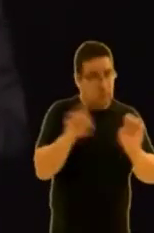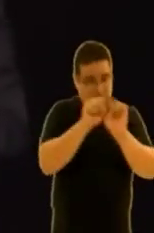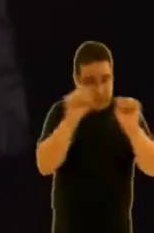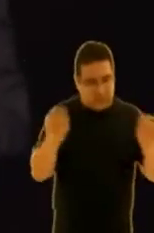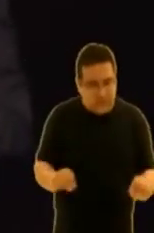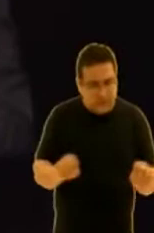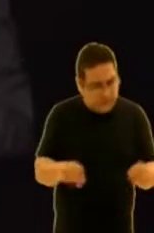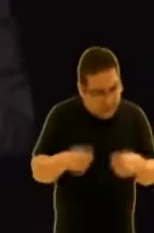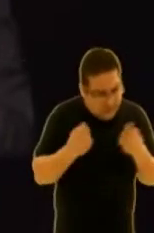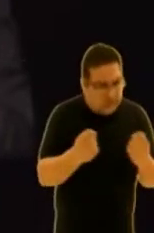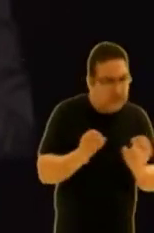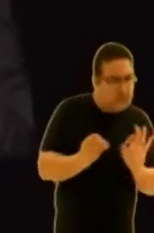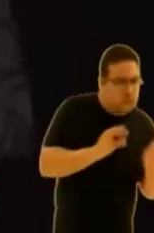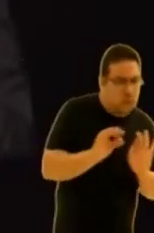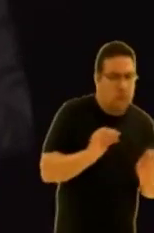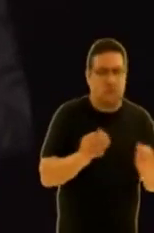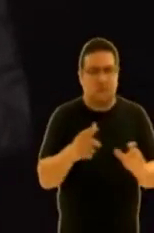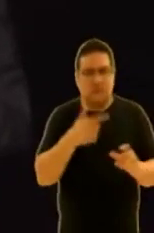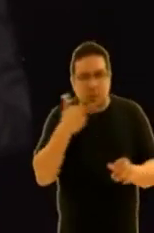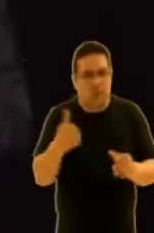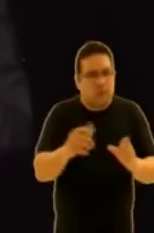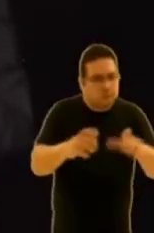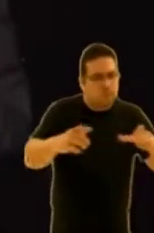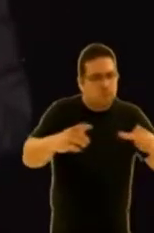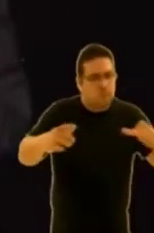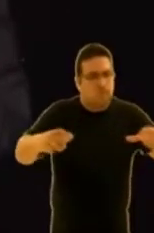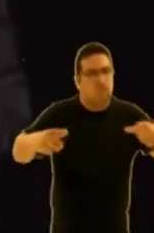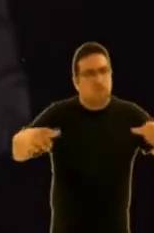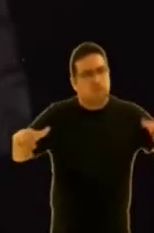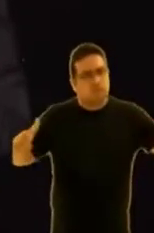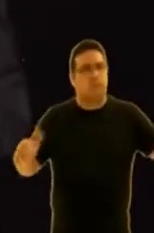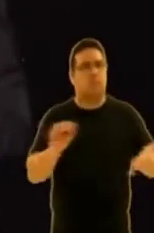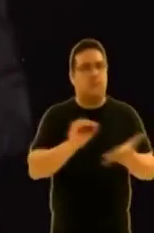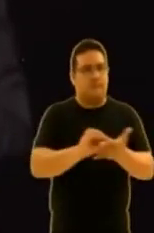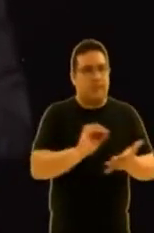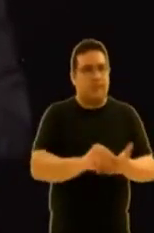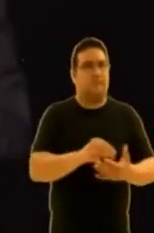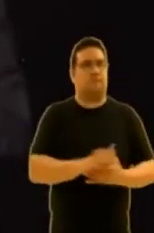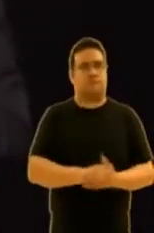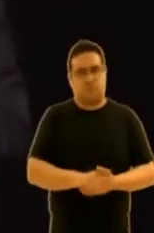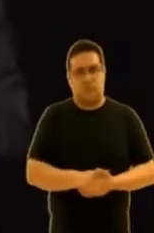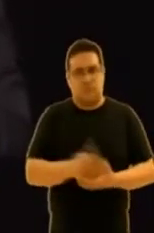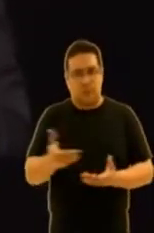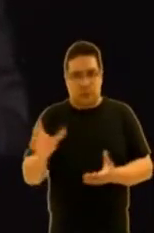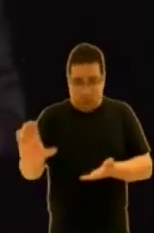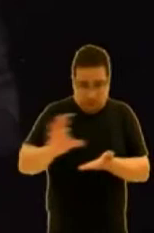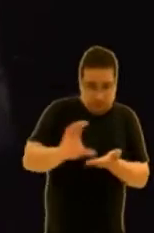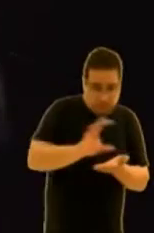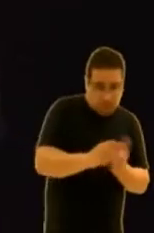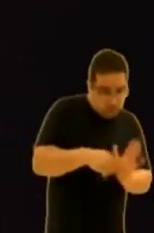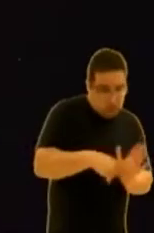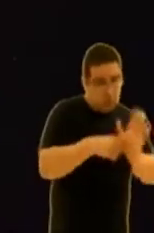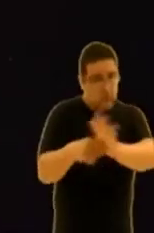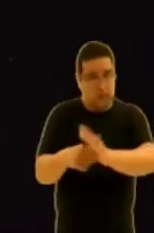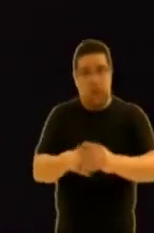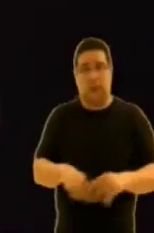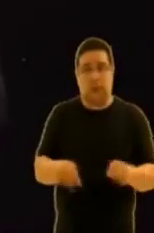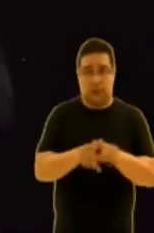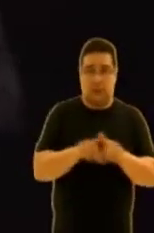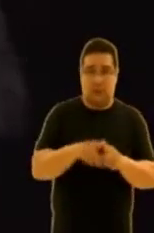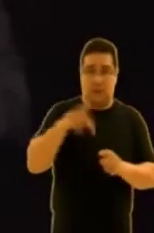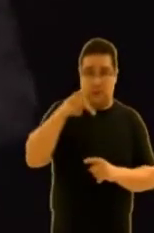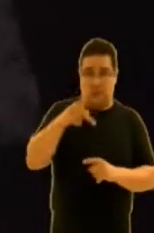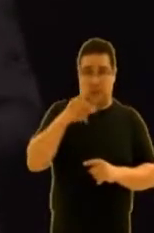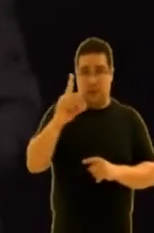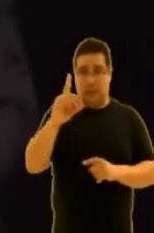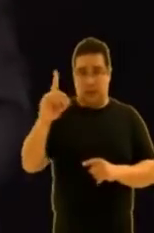tem buscado ampliar e trazendo novas fontes para o seu financiamento. O PDDE,